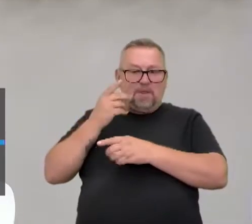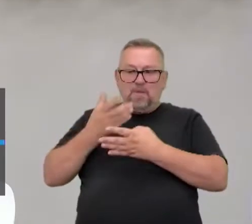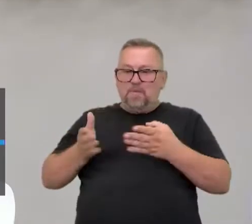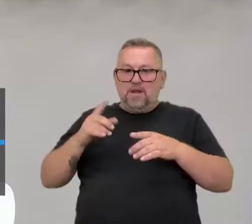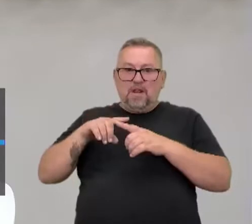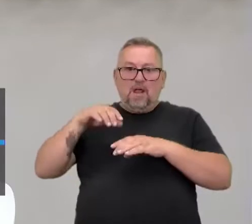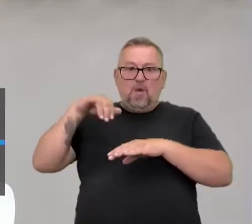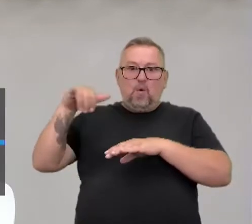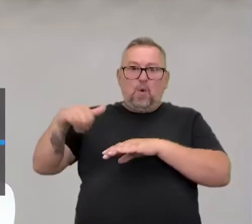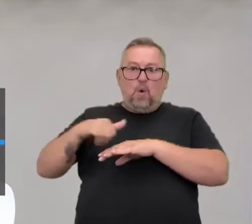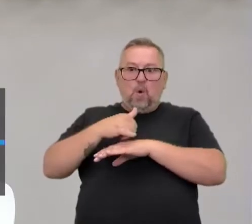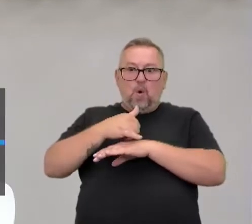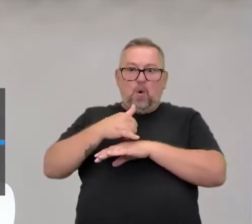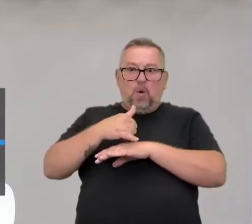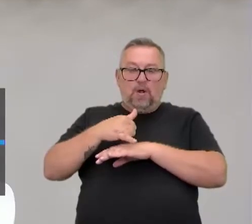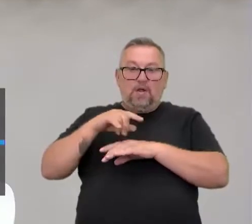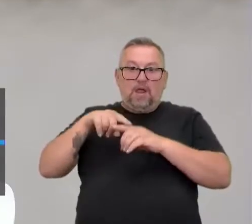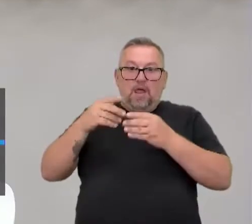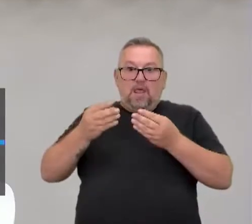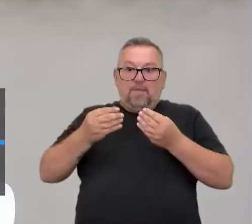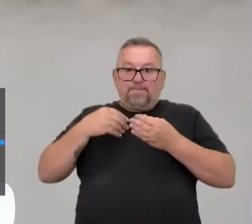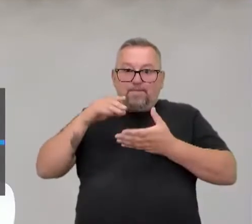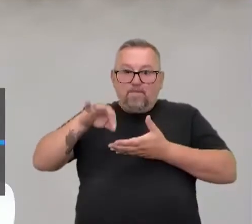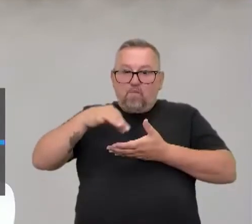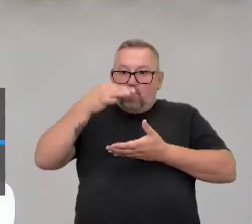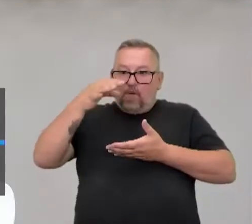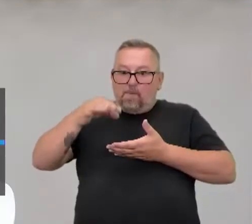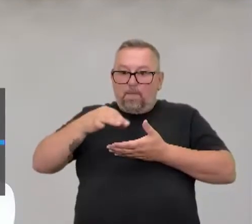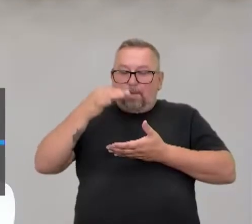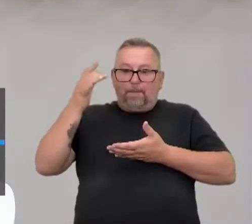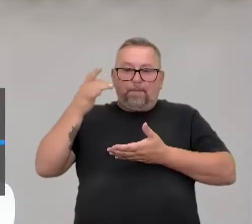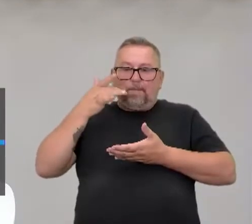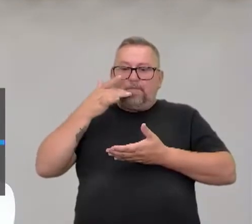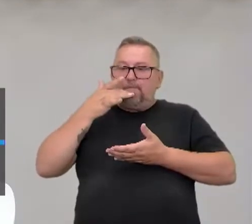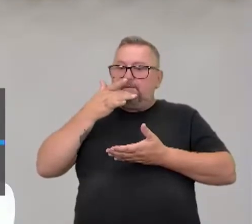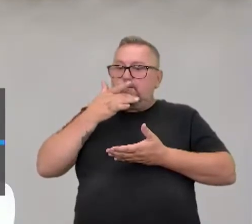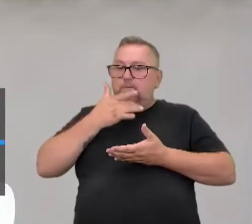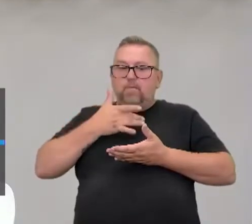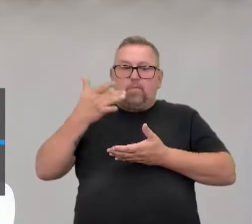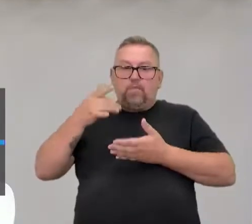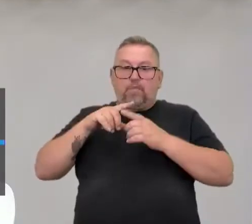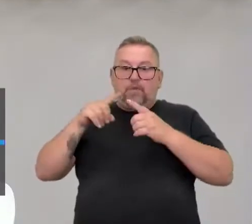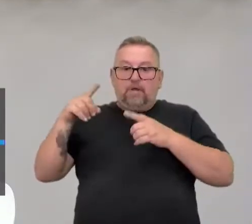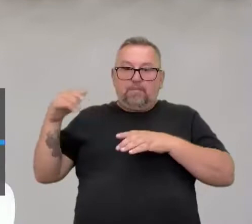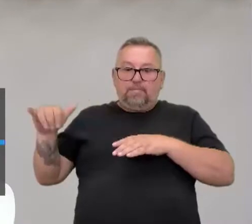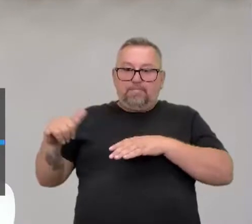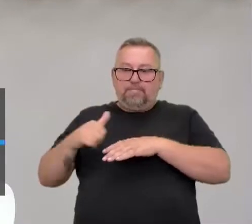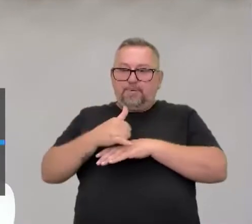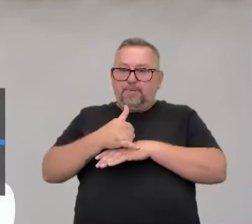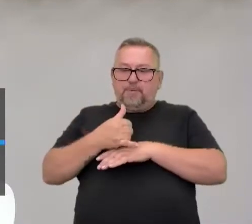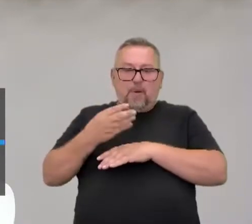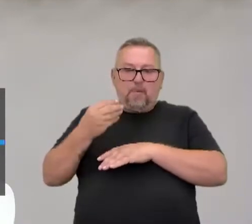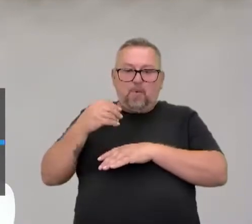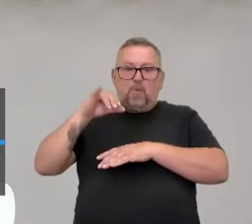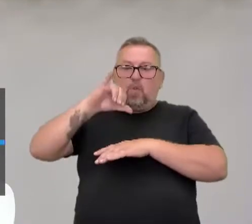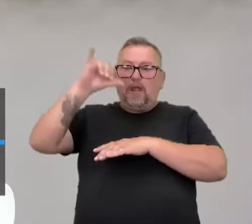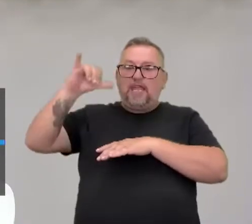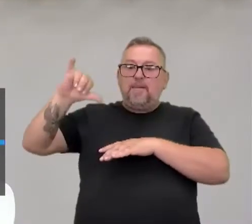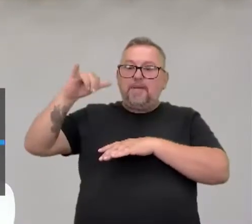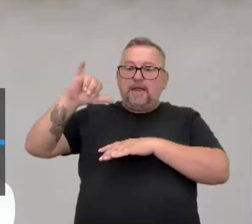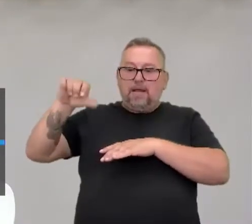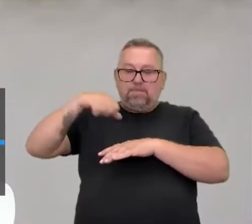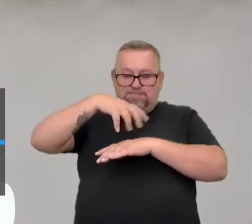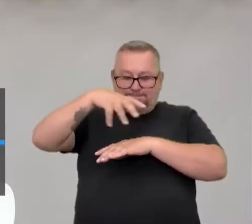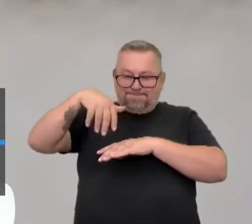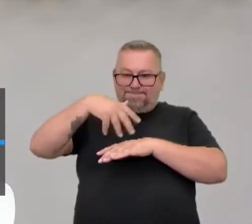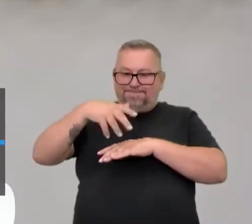que é o que dá justamente o sabor, né? Então, justamente a gente fica com aquela vontade de comer, porque